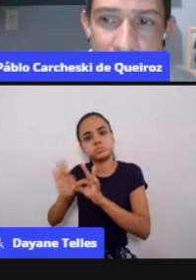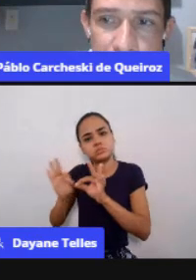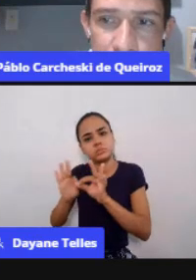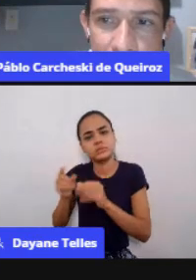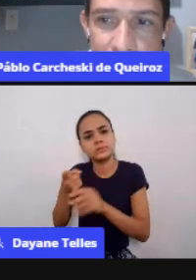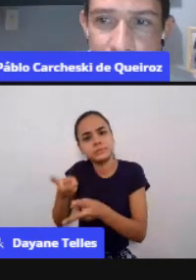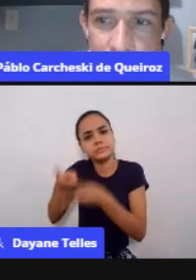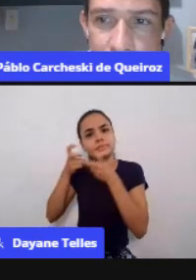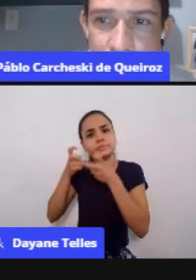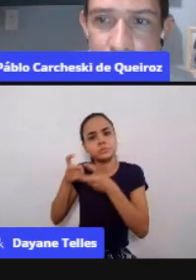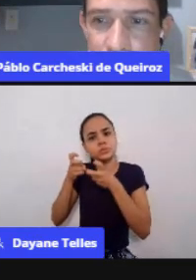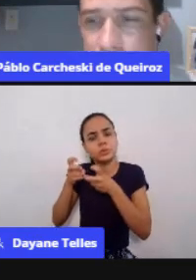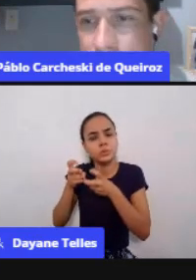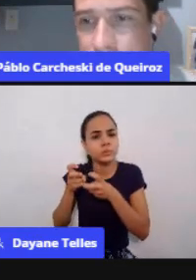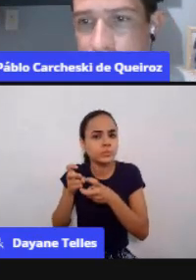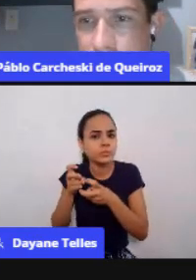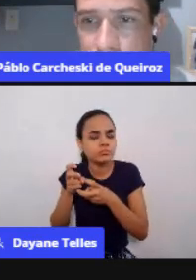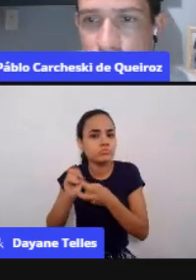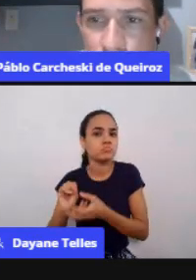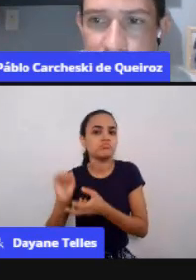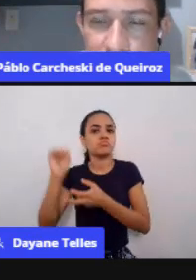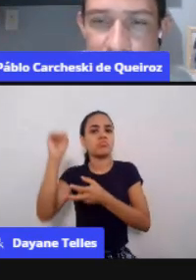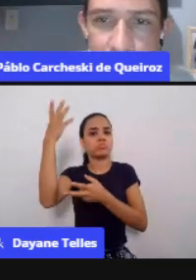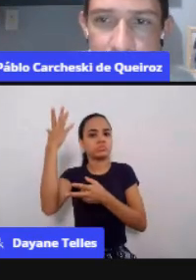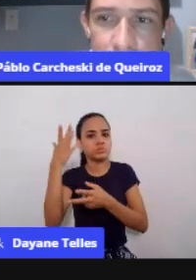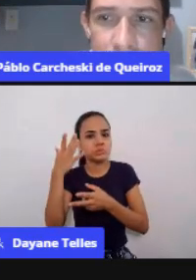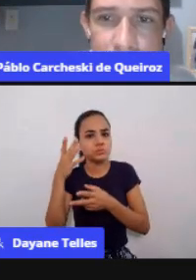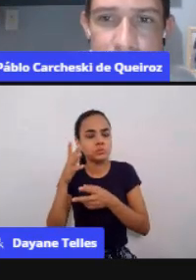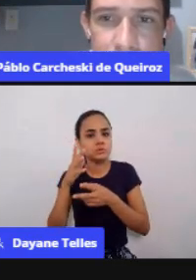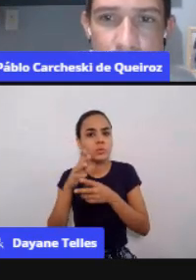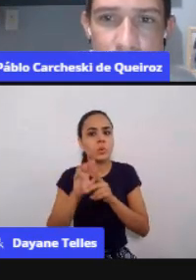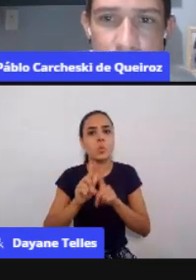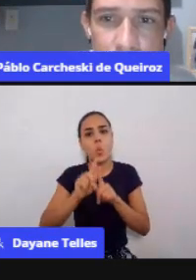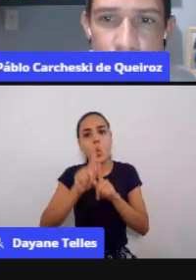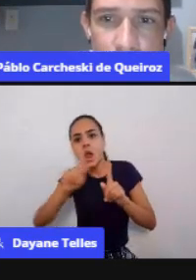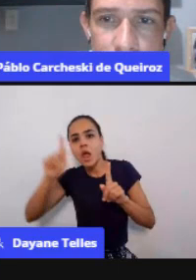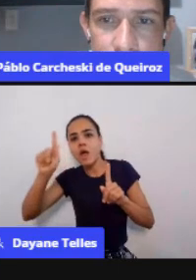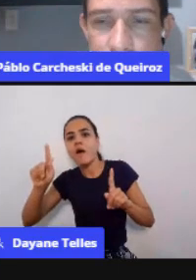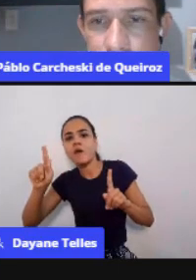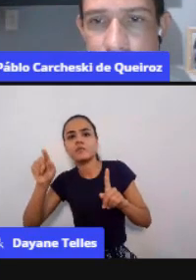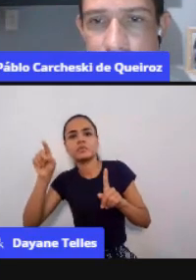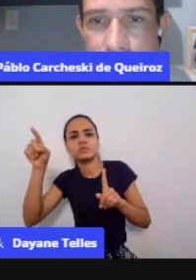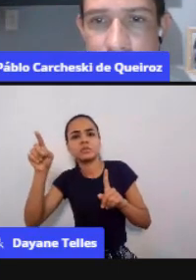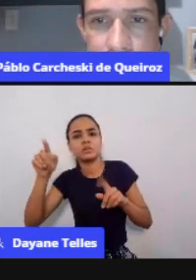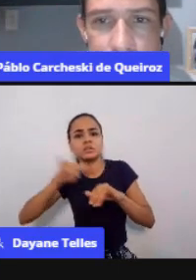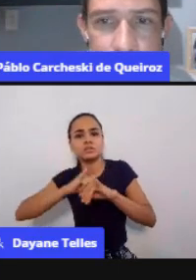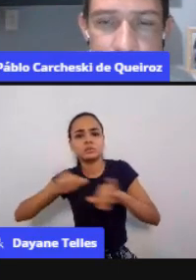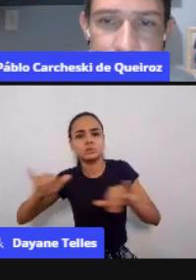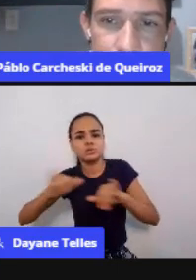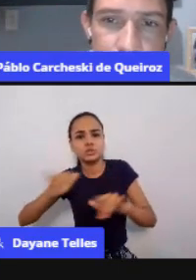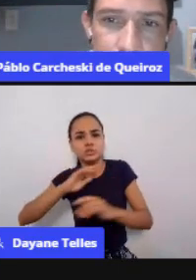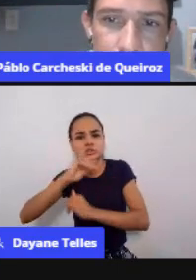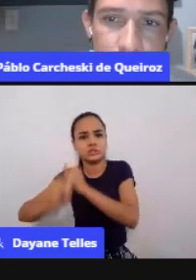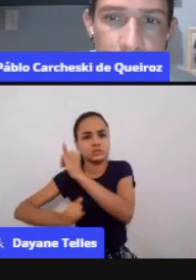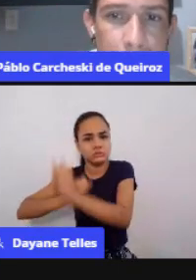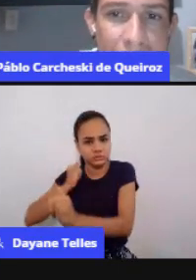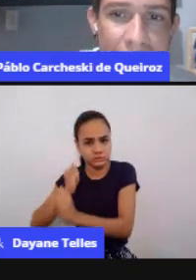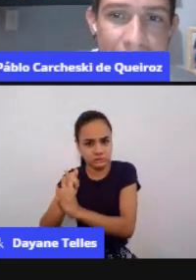com o gráfico lá da notícia, né? É que a hora que ele